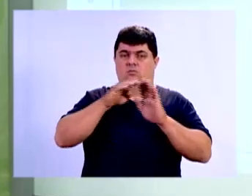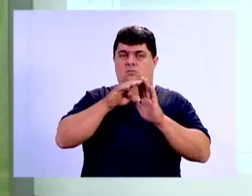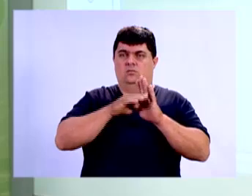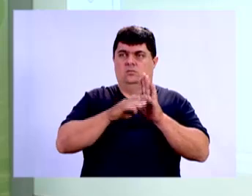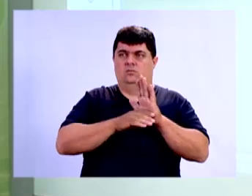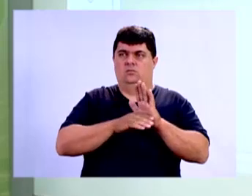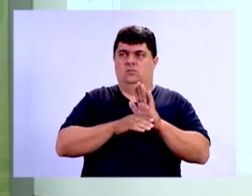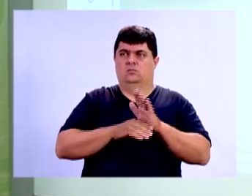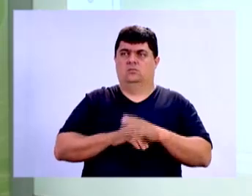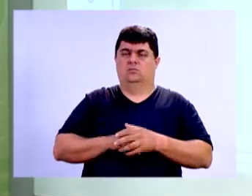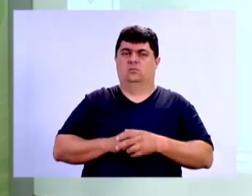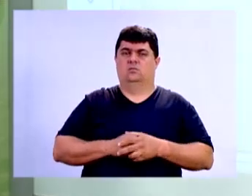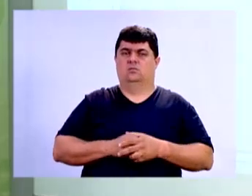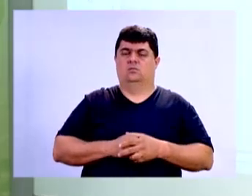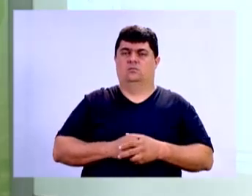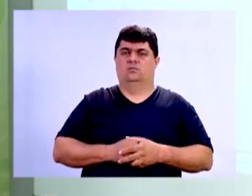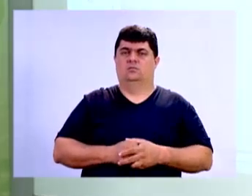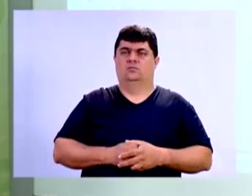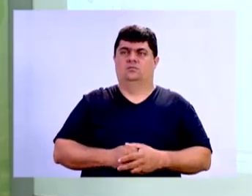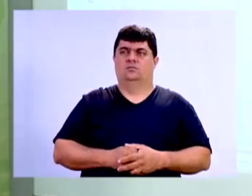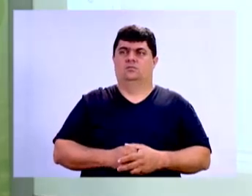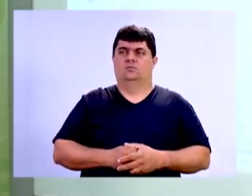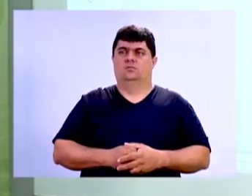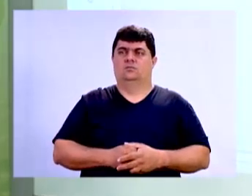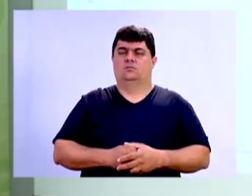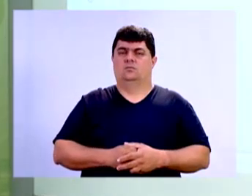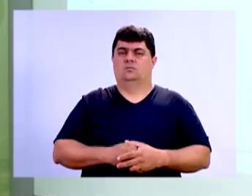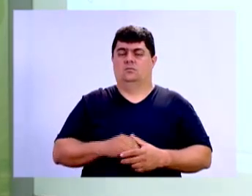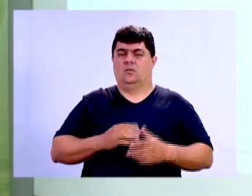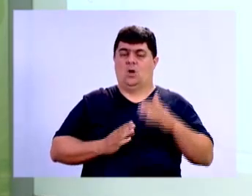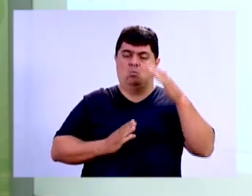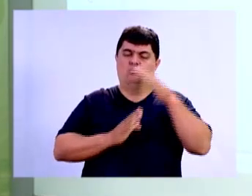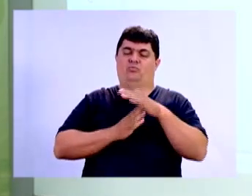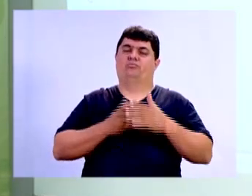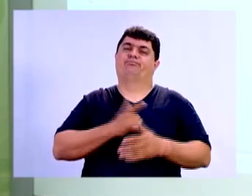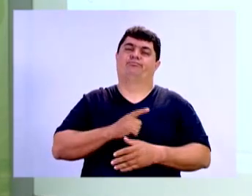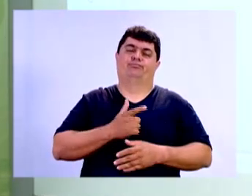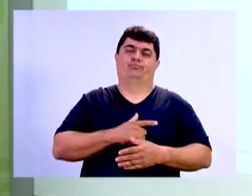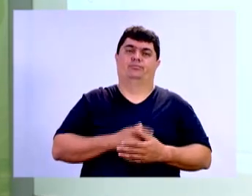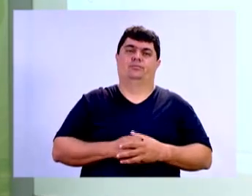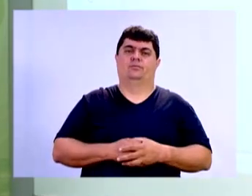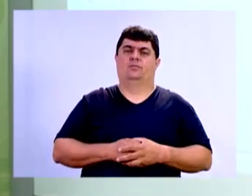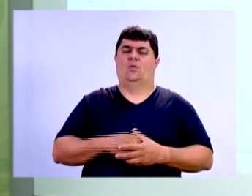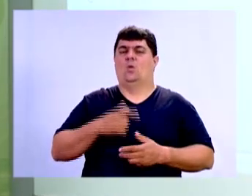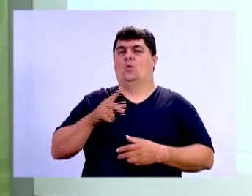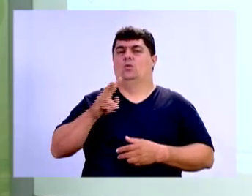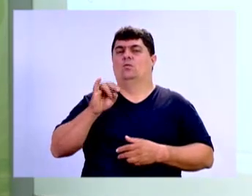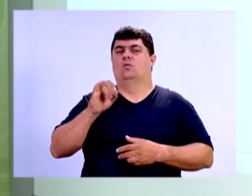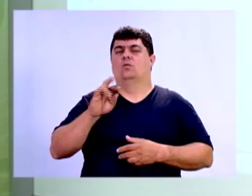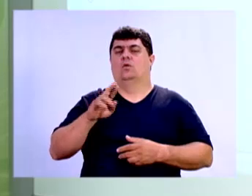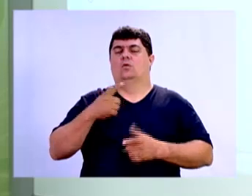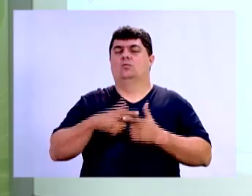uma coisinha bem reservada. Então você tem um limite, né? Outra questão do vetor